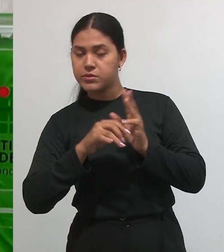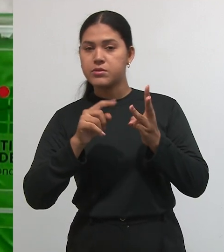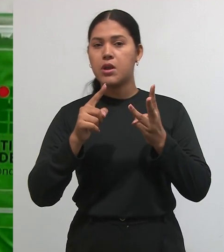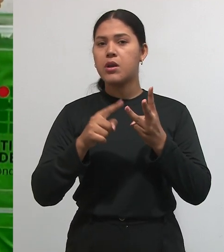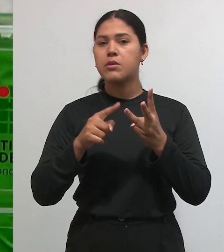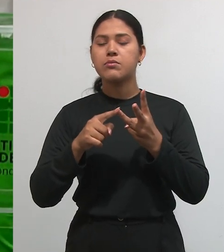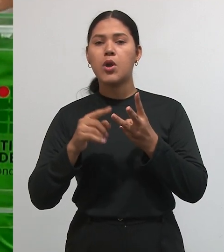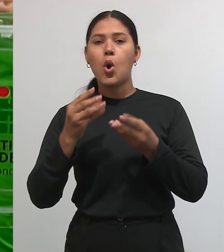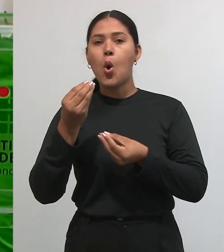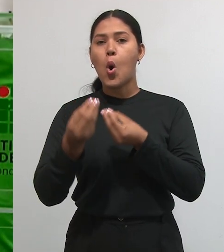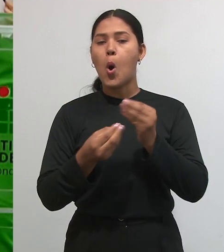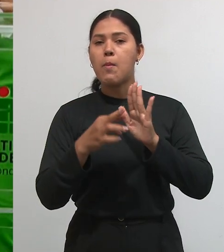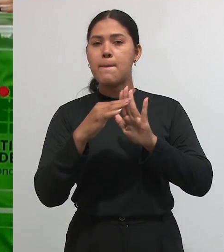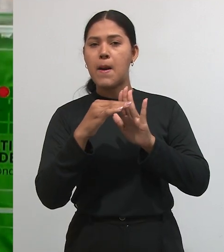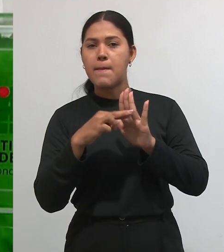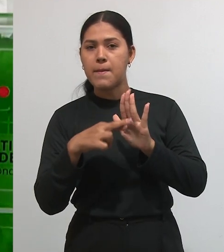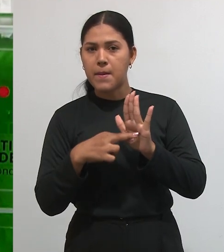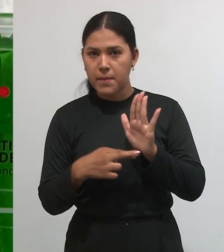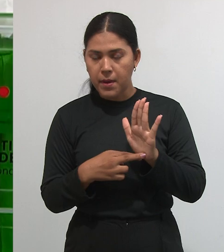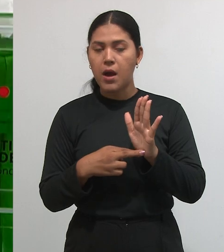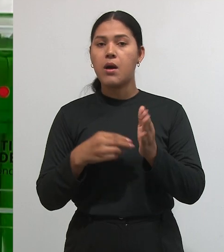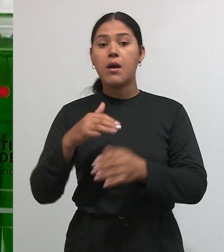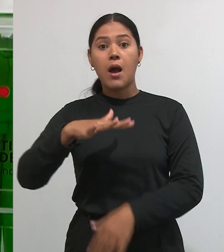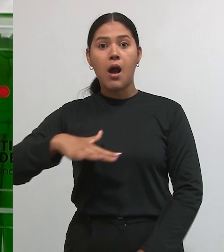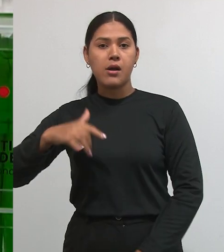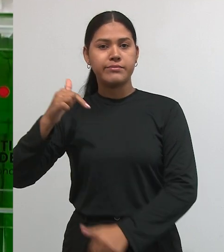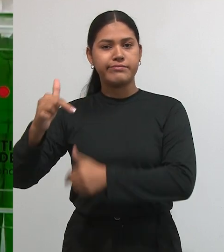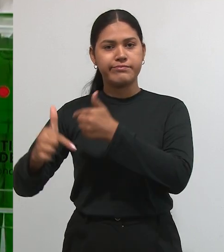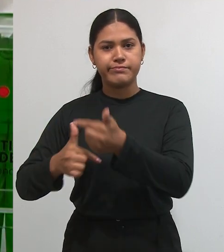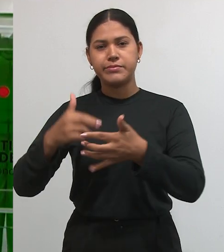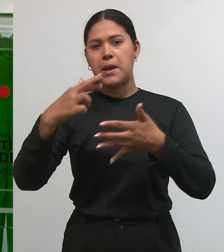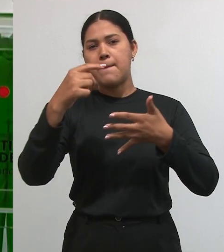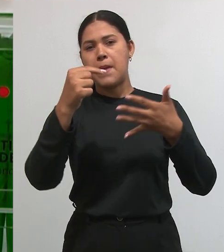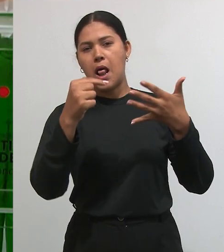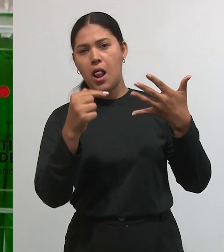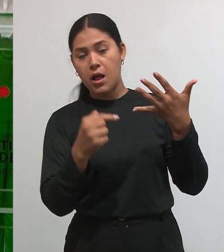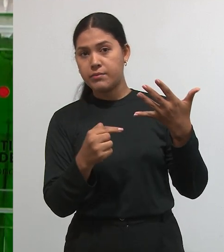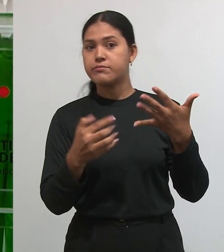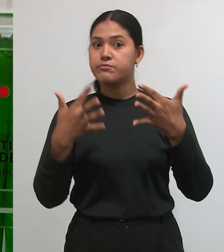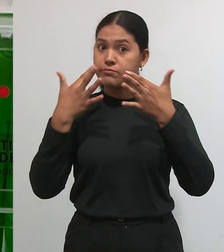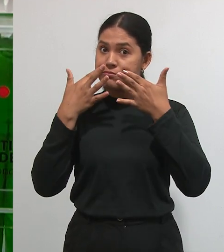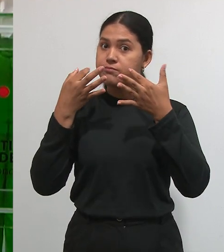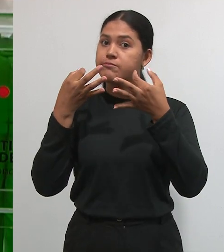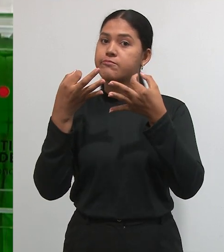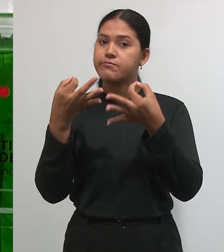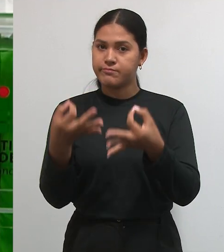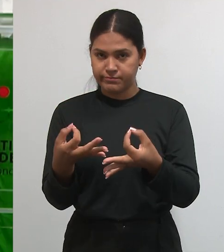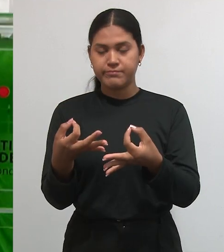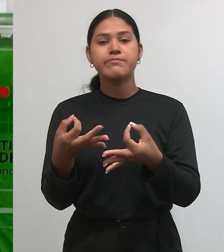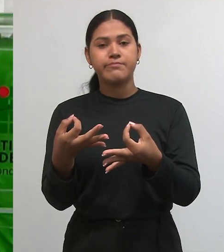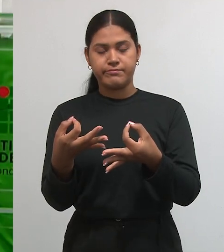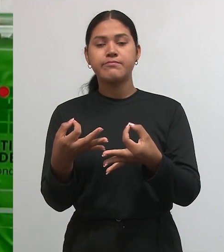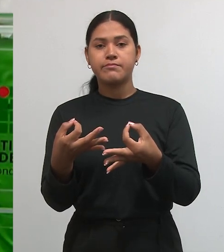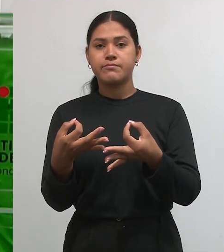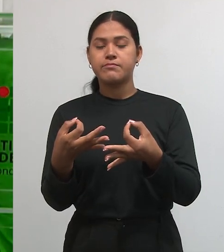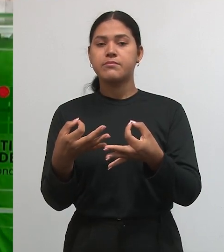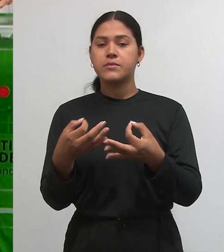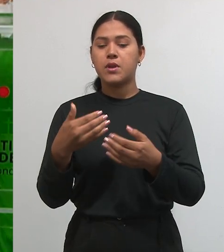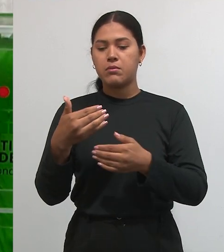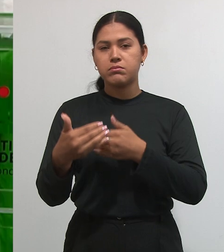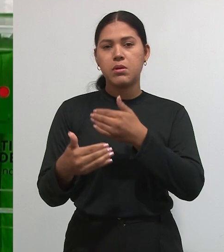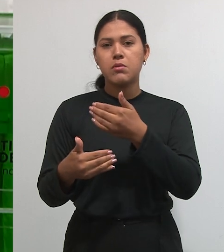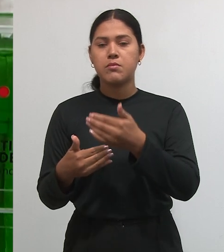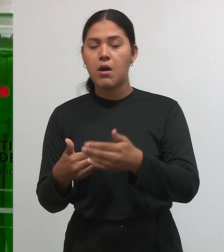conceito, o regime, o campo de aplicação. Então, fiquem atentos, tá? Prestem